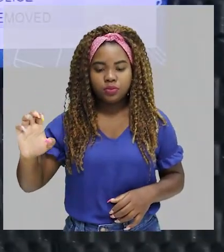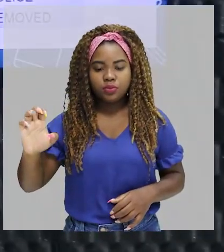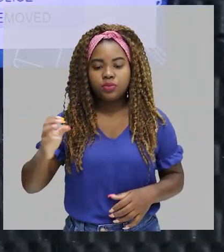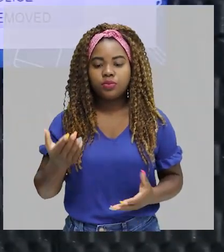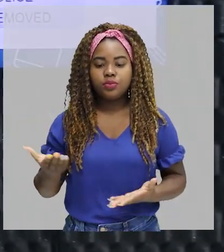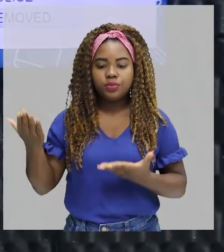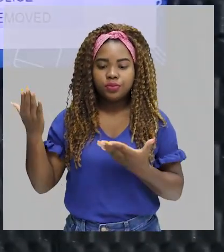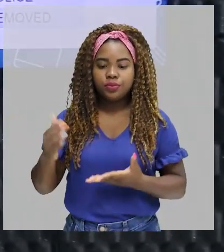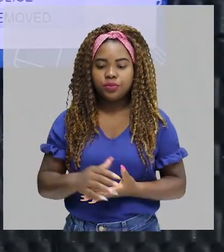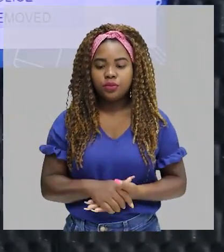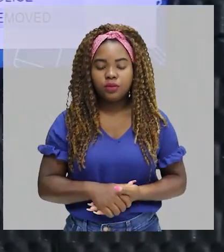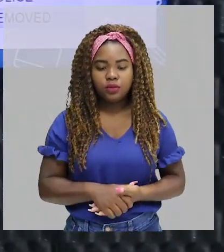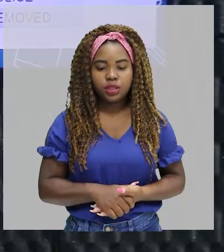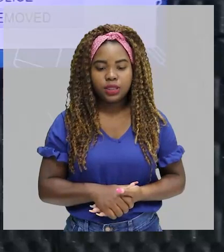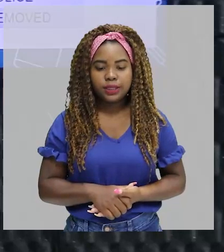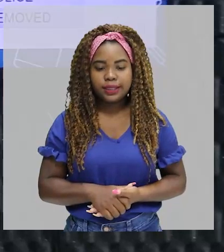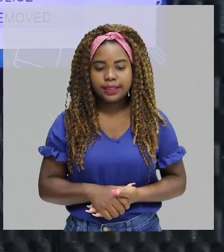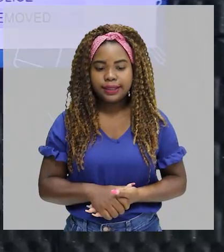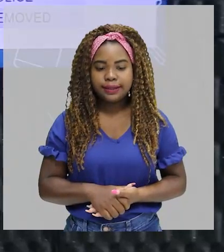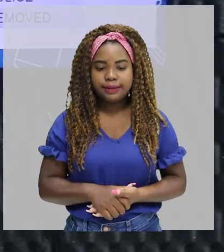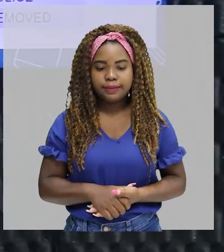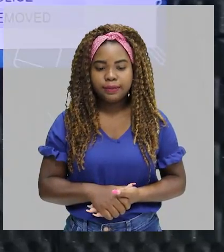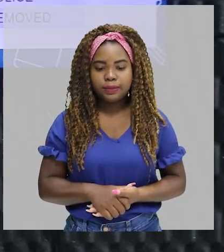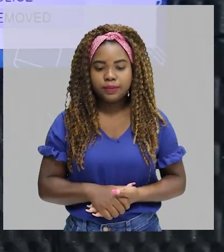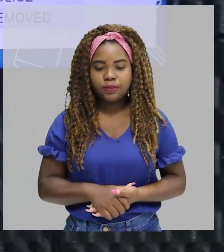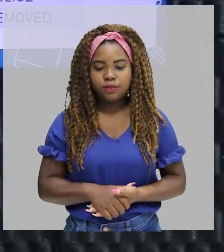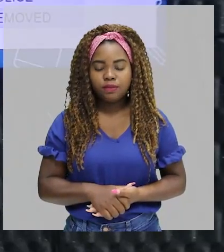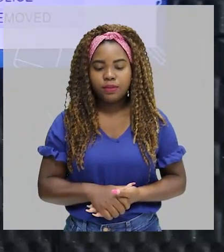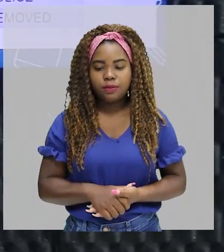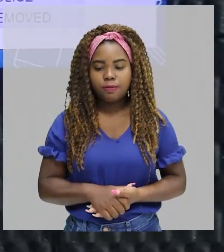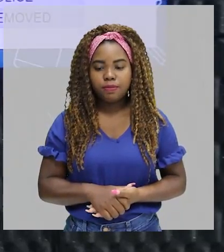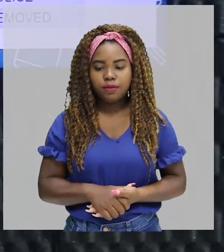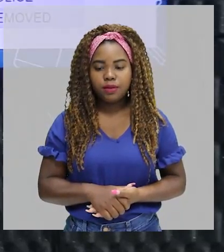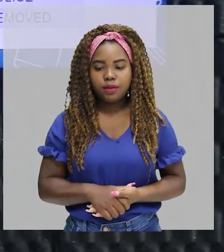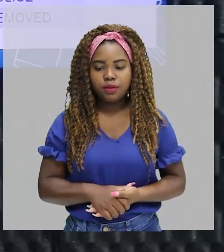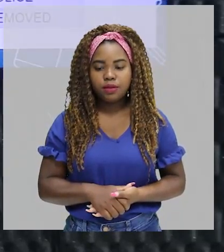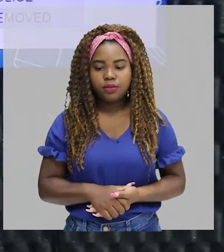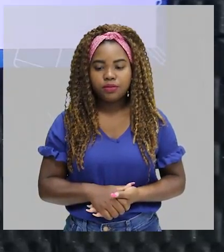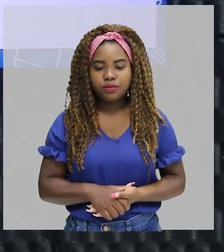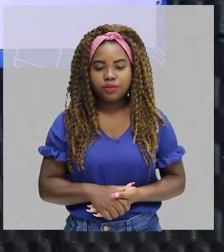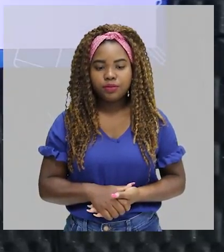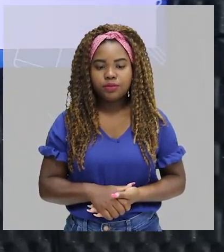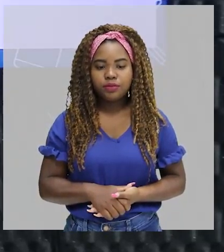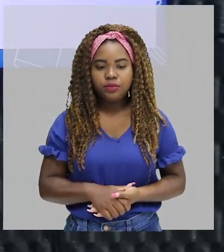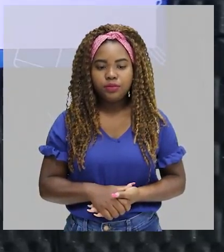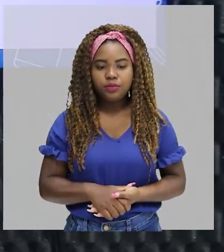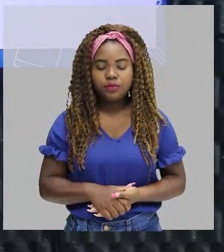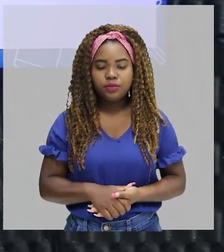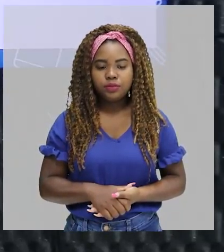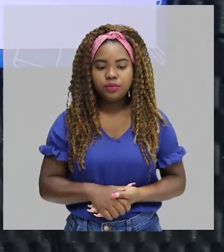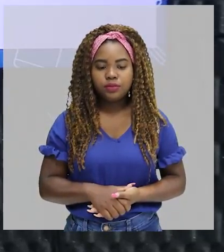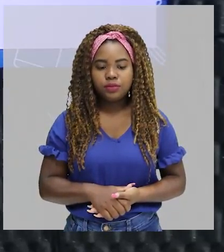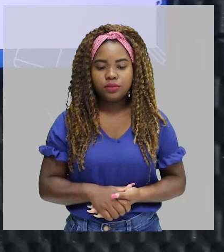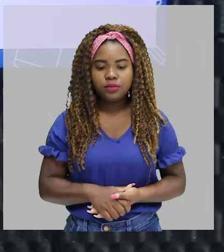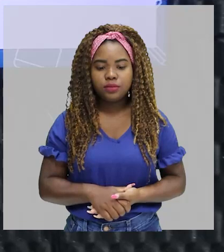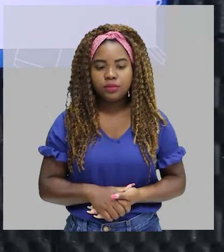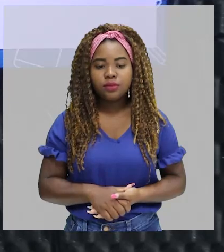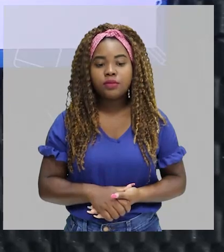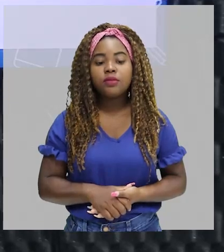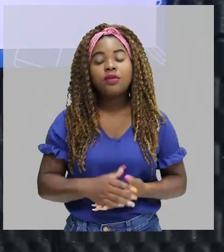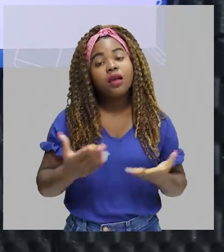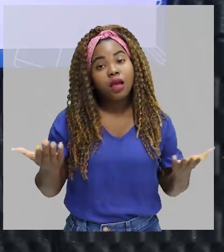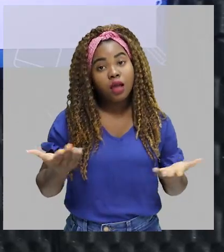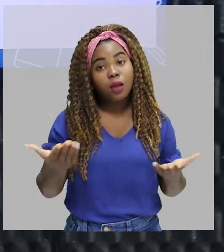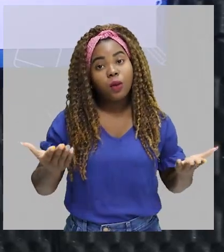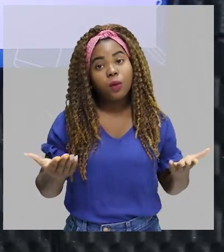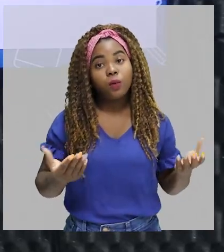com oficial, e a verdade oficial em inglês é com 2 Fs, tá bom? Então, a gente vai fazer essas distinções. E